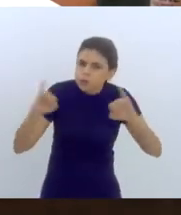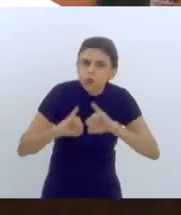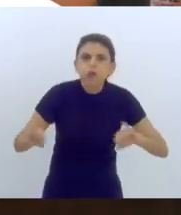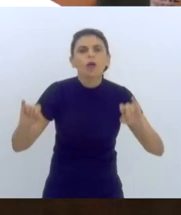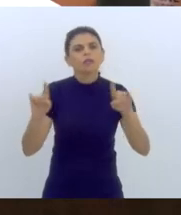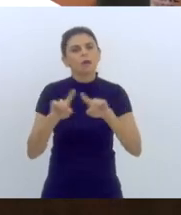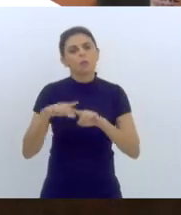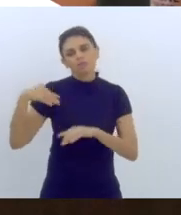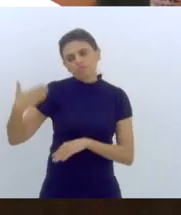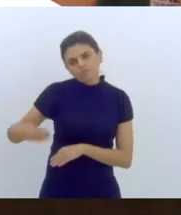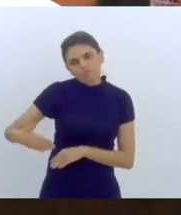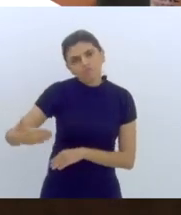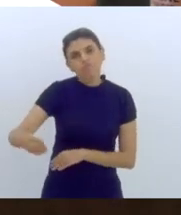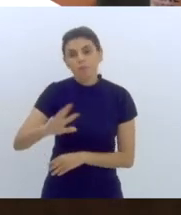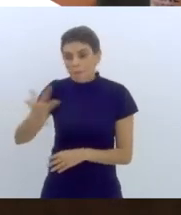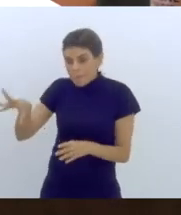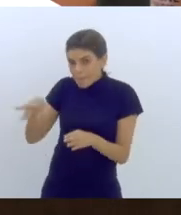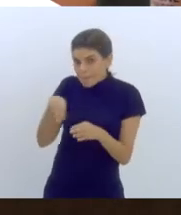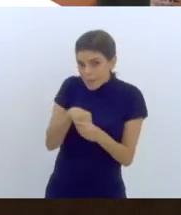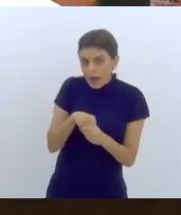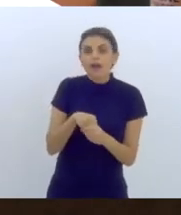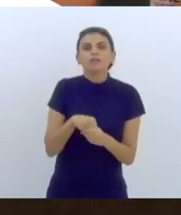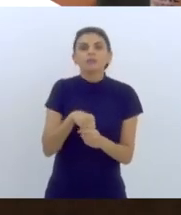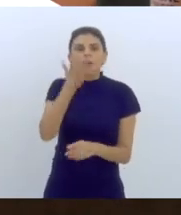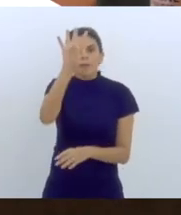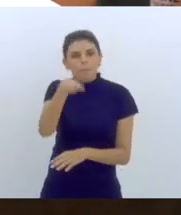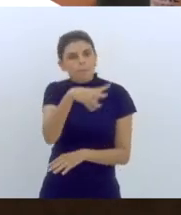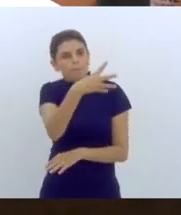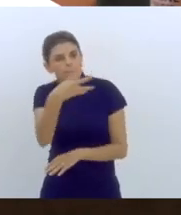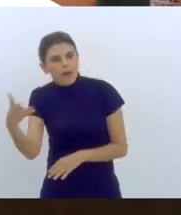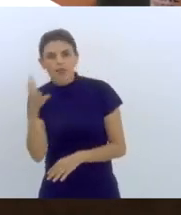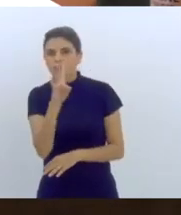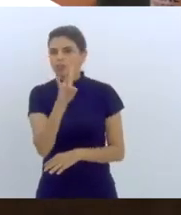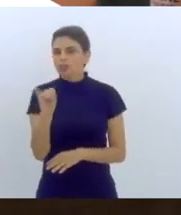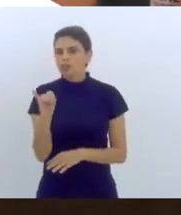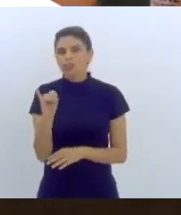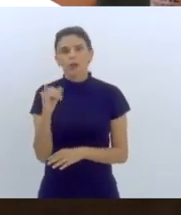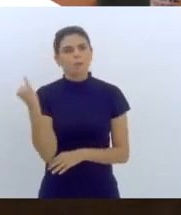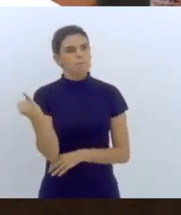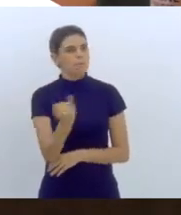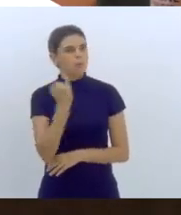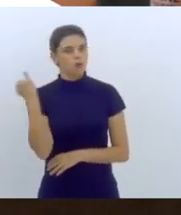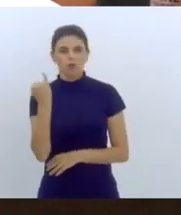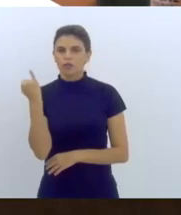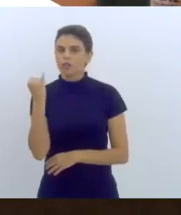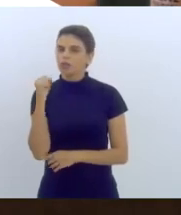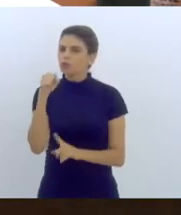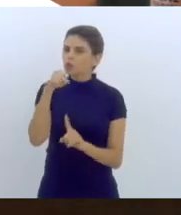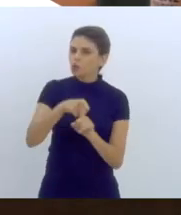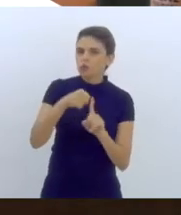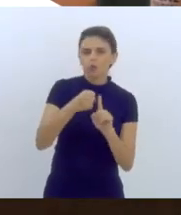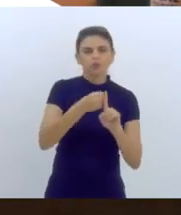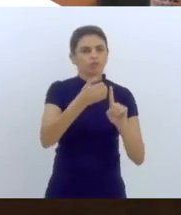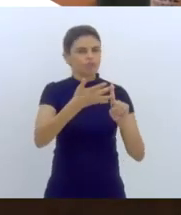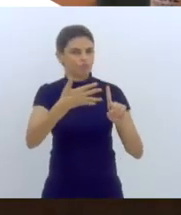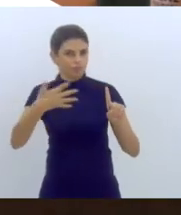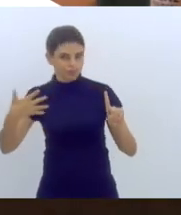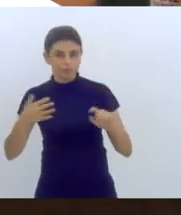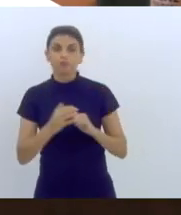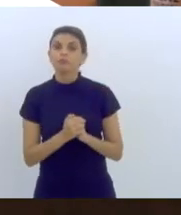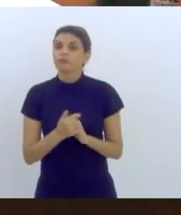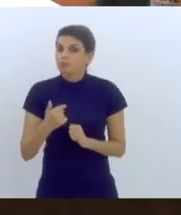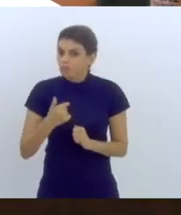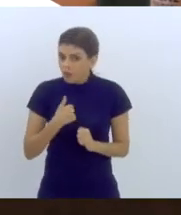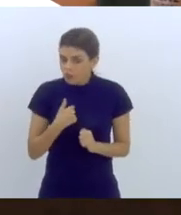daqui para frente como parte de um calendário importante de luta contra a LGBTfobia. Por isso,